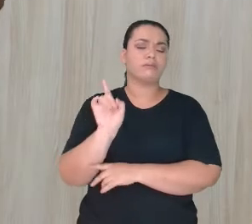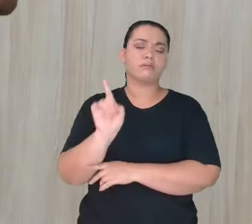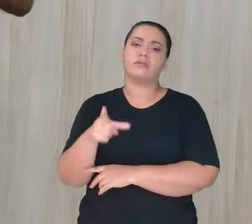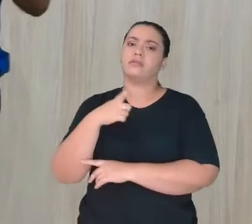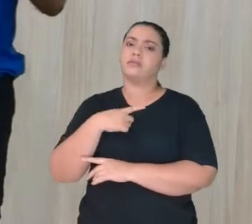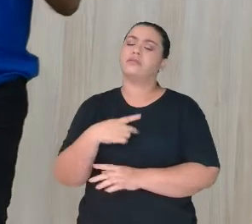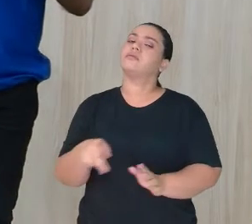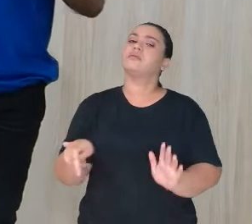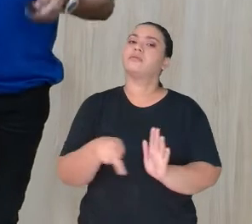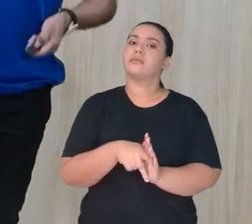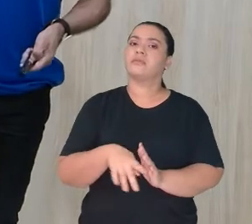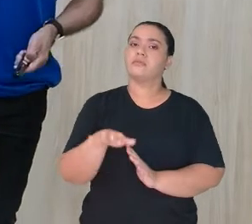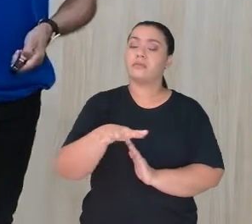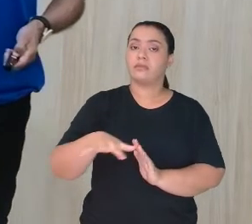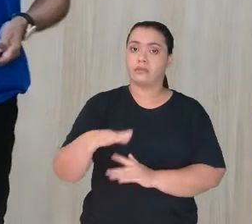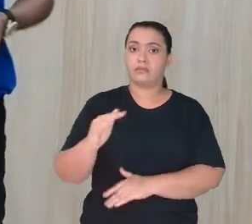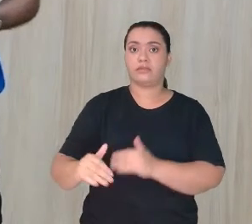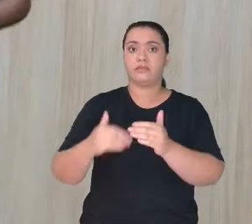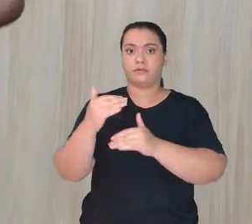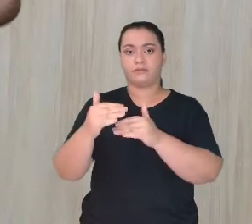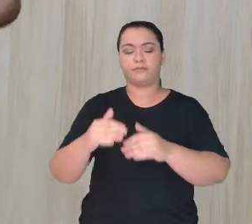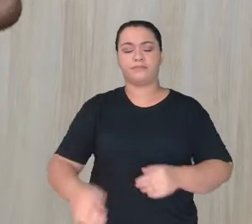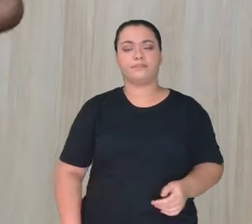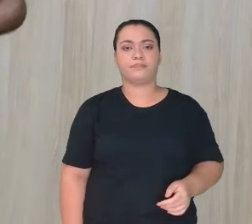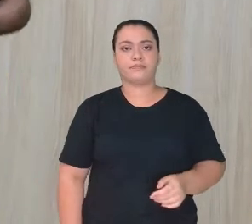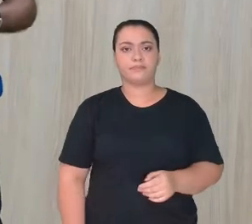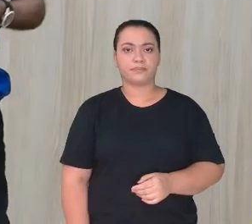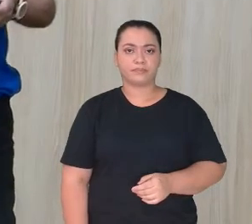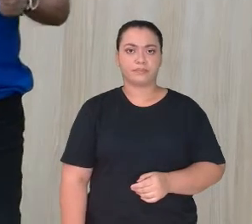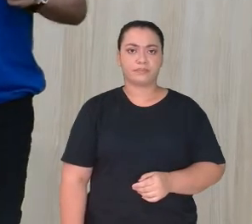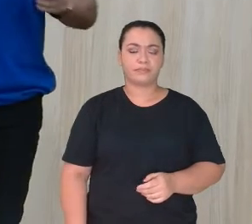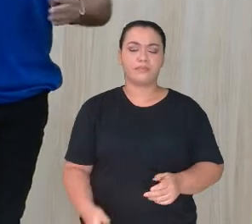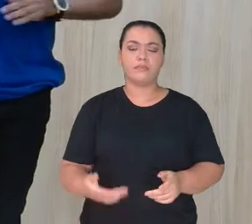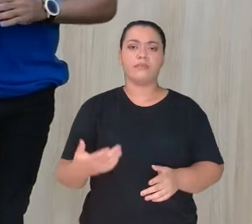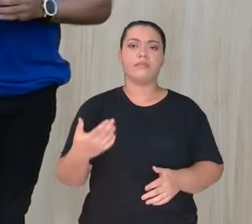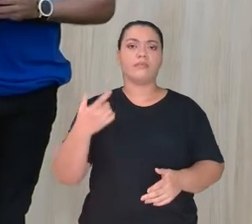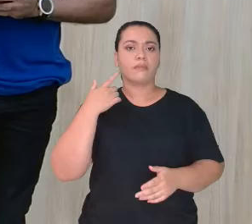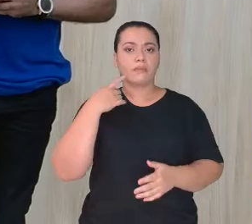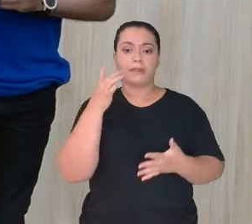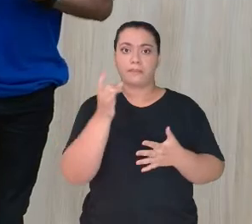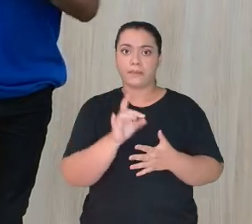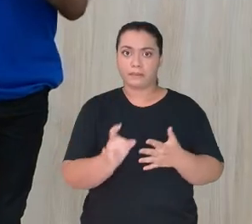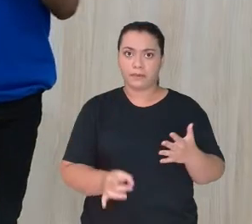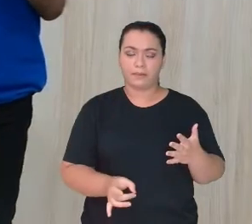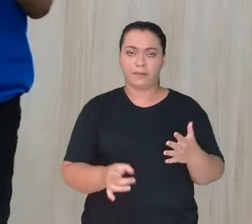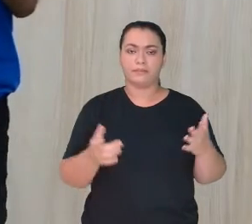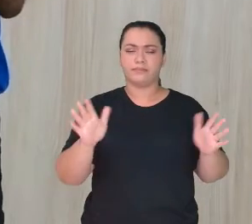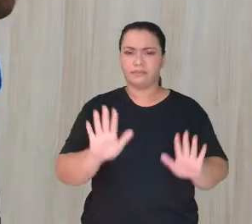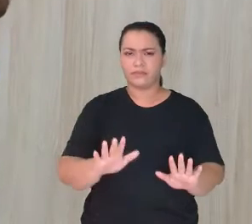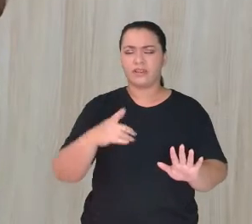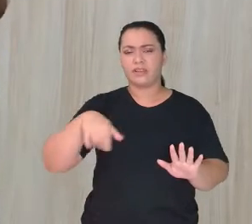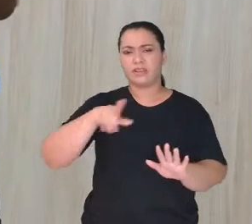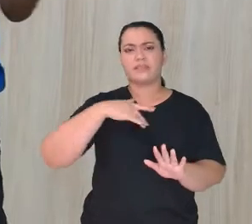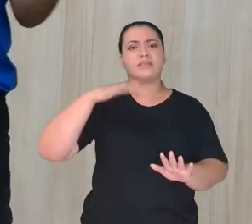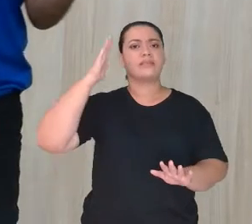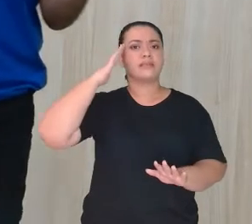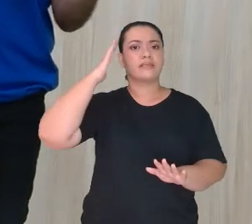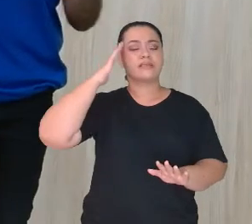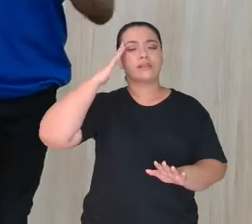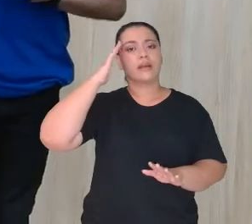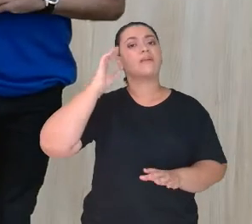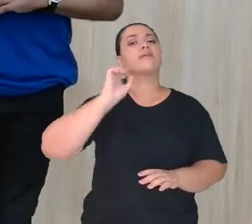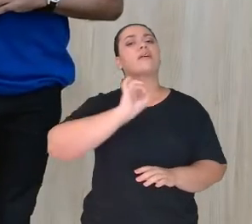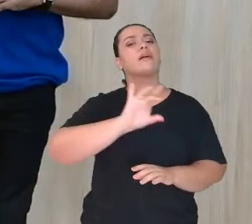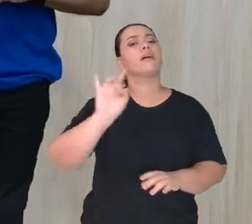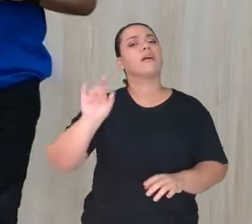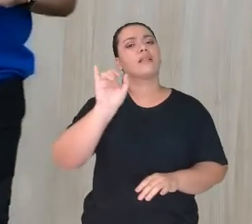bom? Então, a gente vai passando aqui para poder desenvolver cada elemento. Bom, a gente sabe que essas figuras têm uma